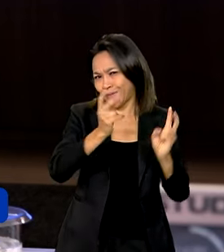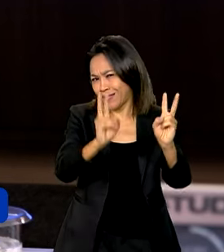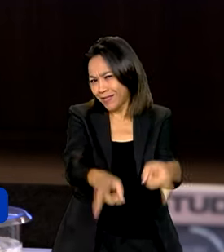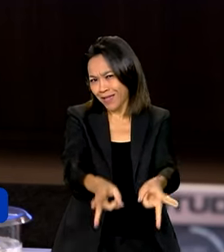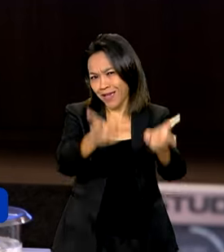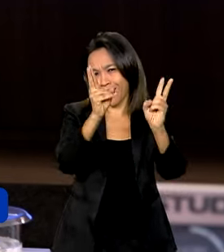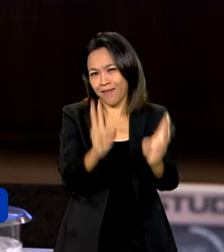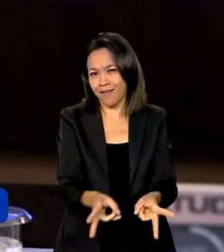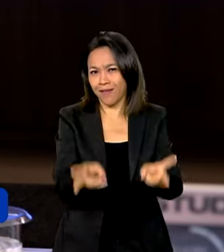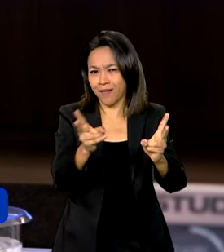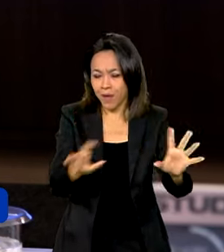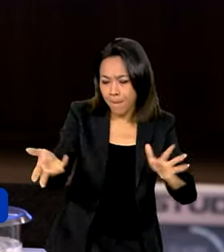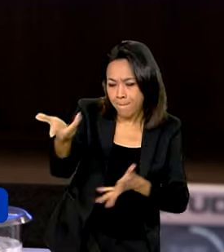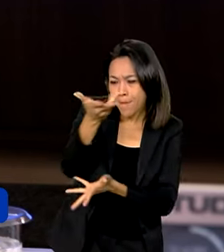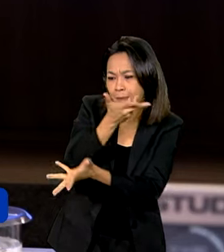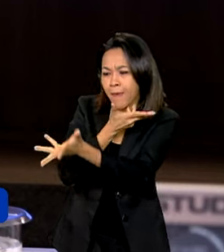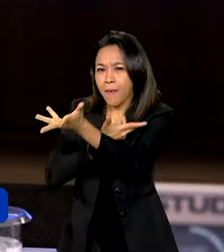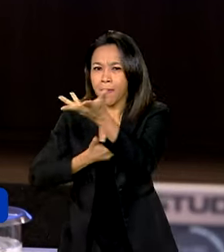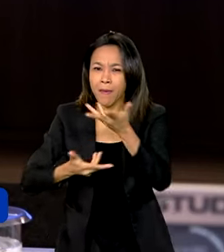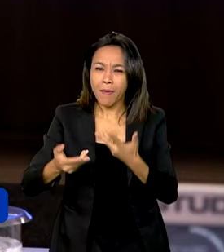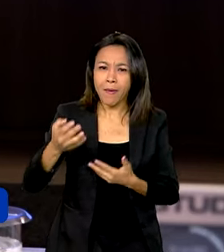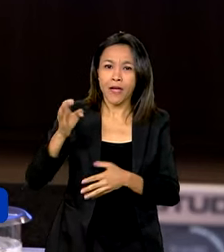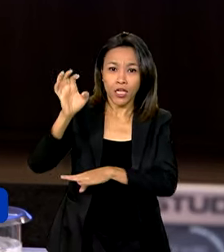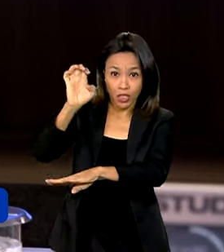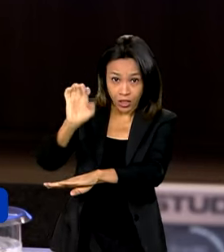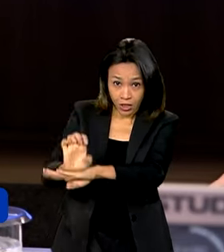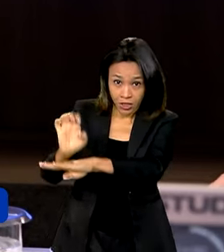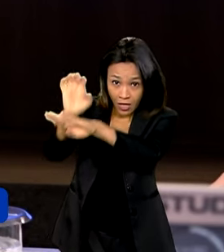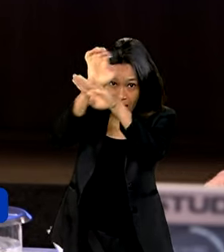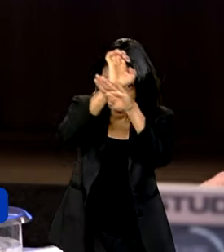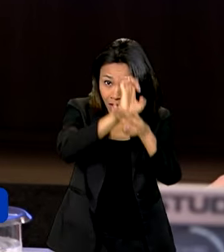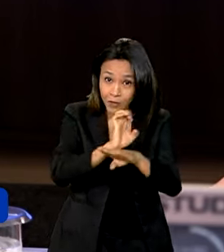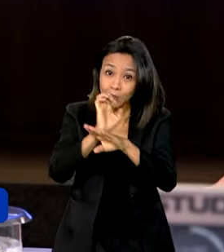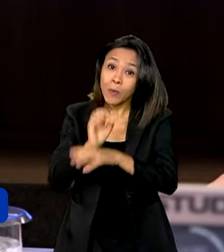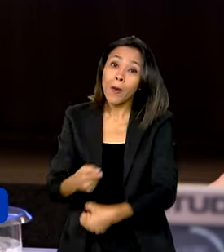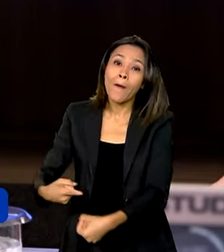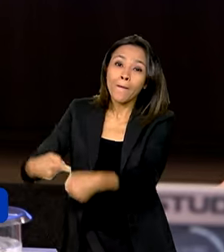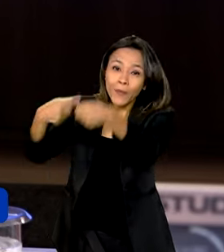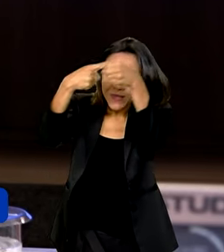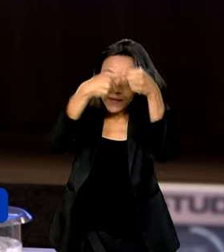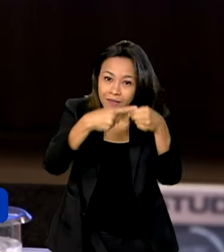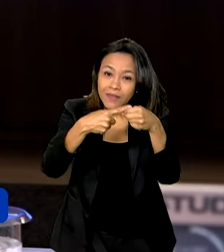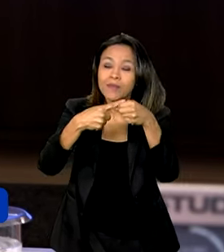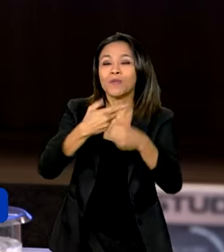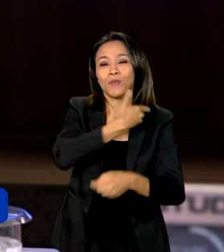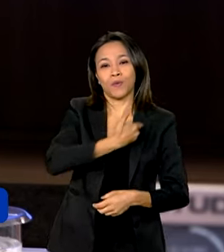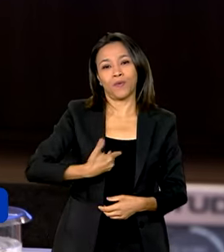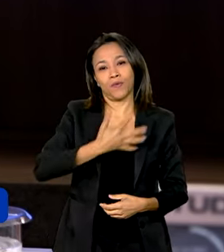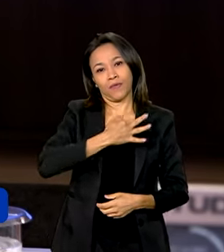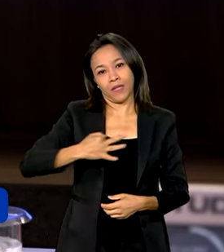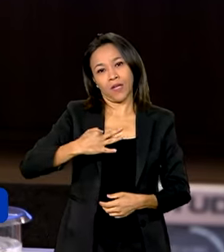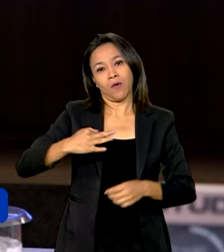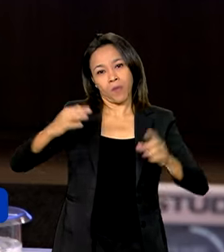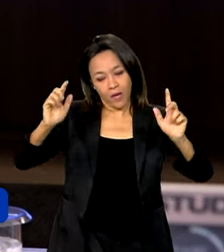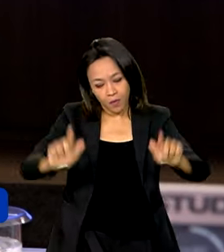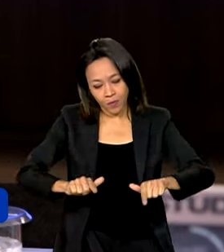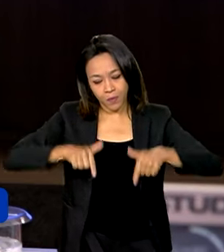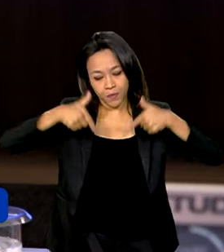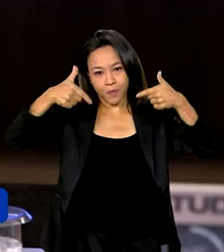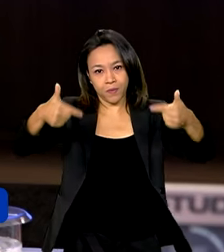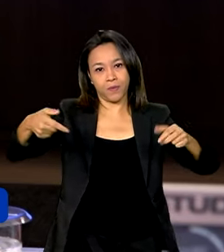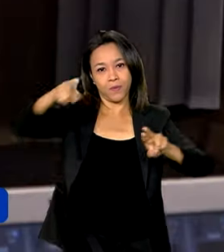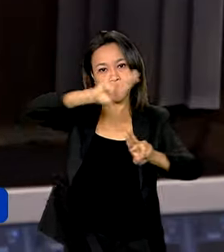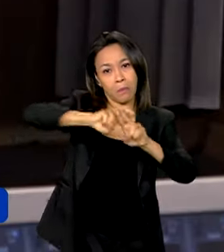integrada estados municípios governo federal nesse grande esforço de reconstrução do SUS né a Bahia tá